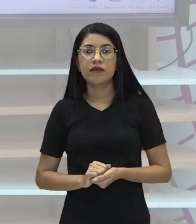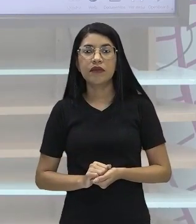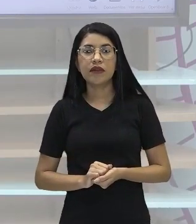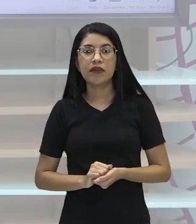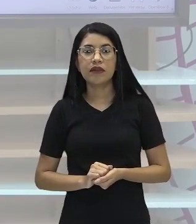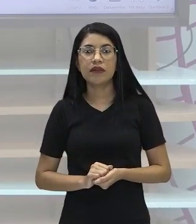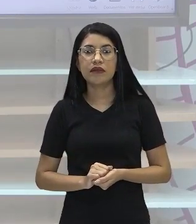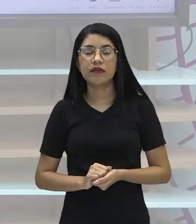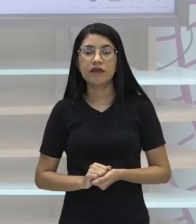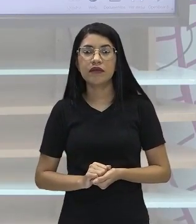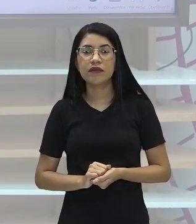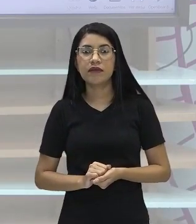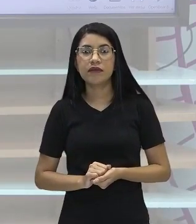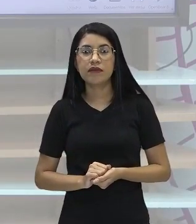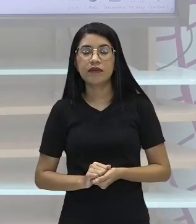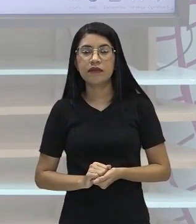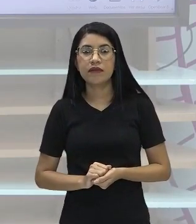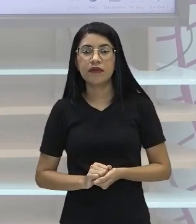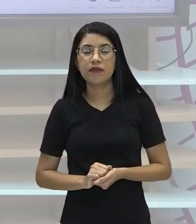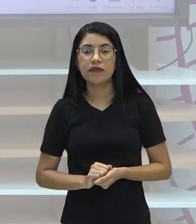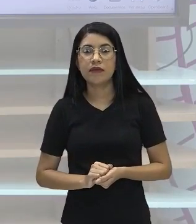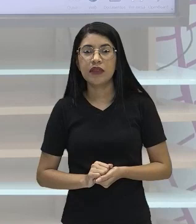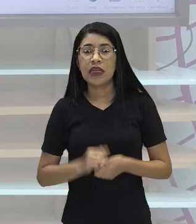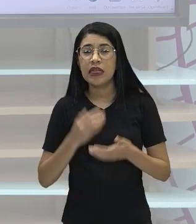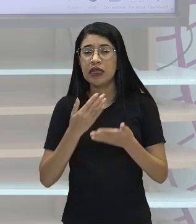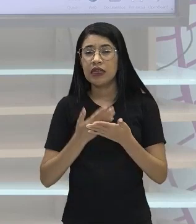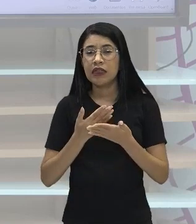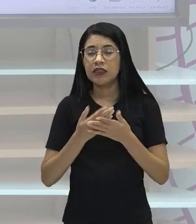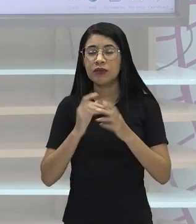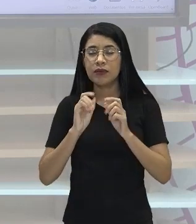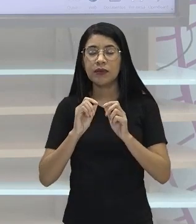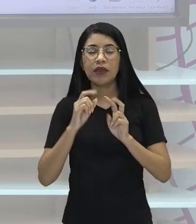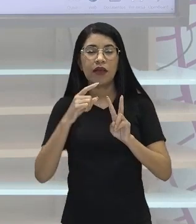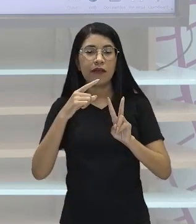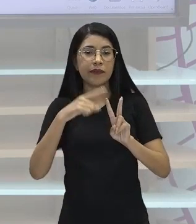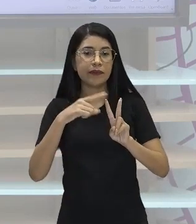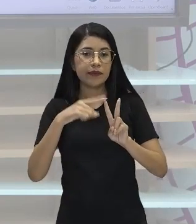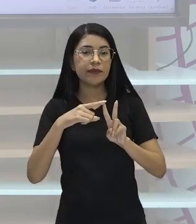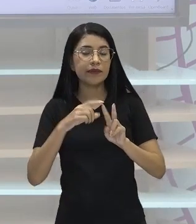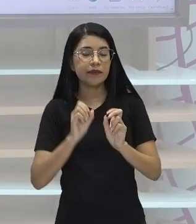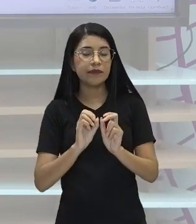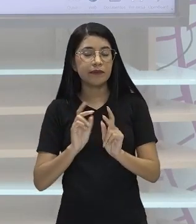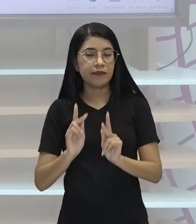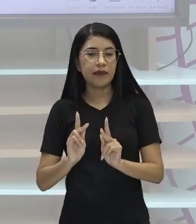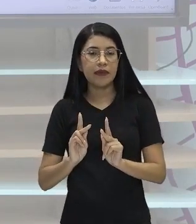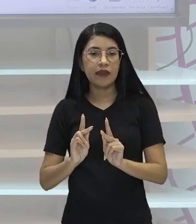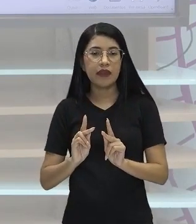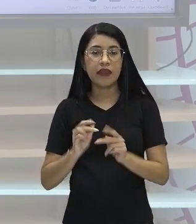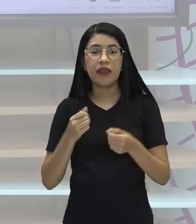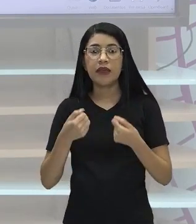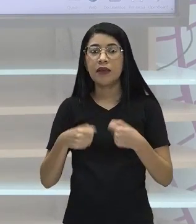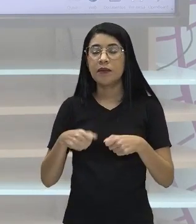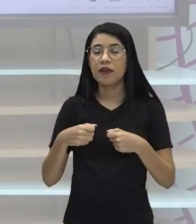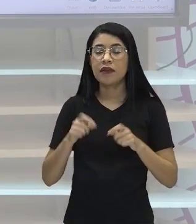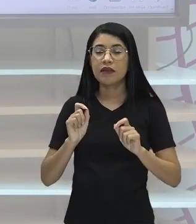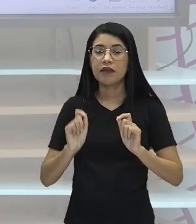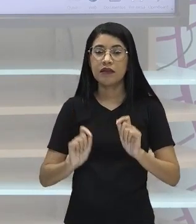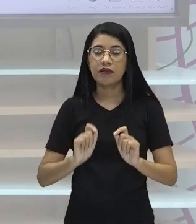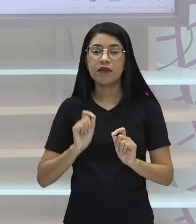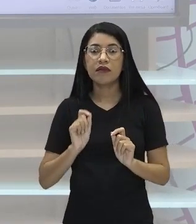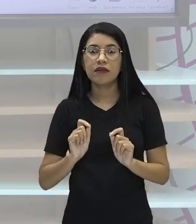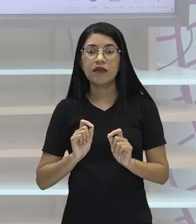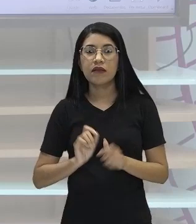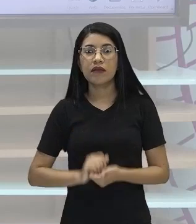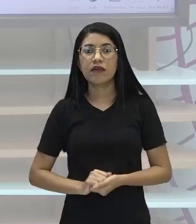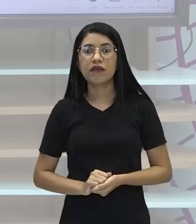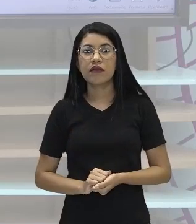que eu acabei de falar. Olha, você está lidando com a raiz quadrada, certo? Ok, beleza. Então, como que